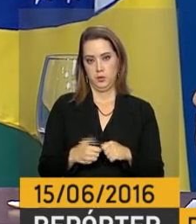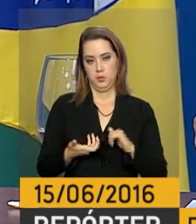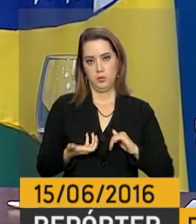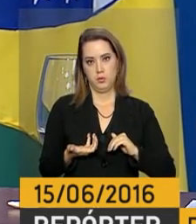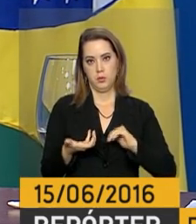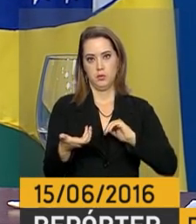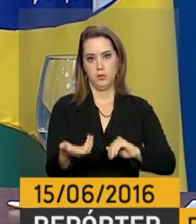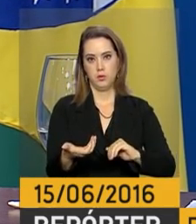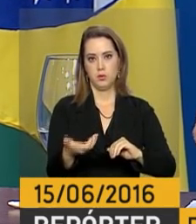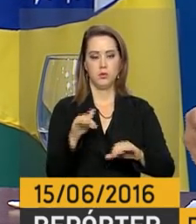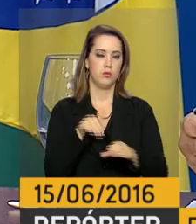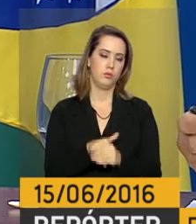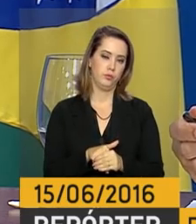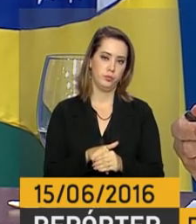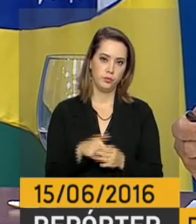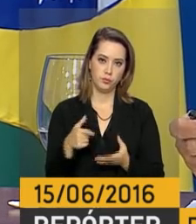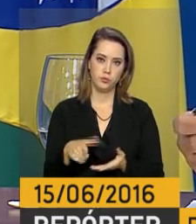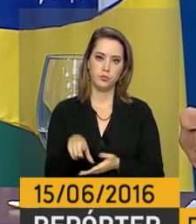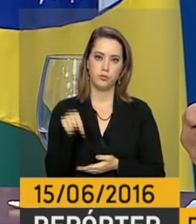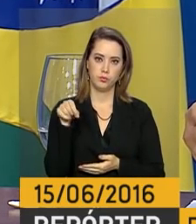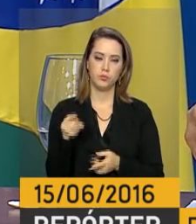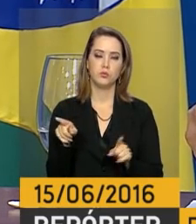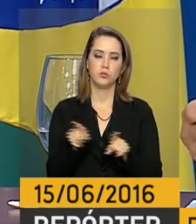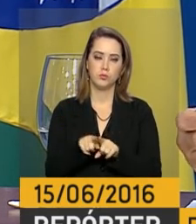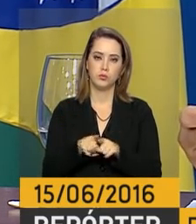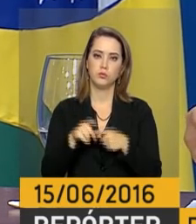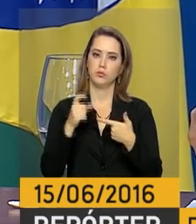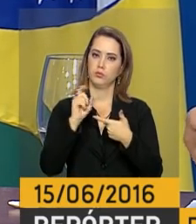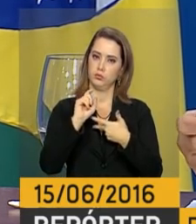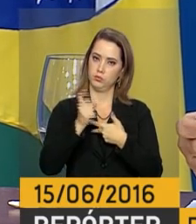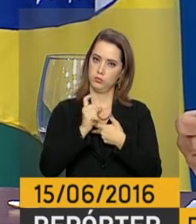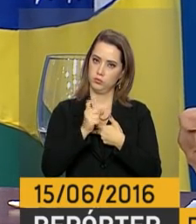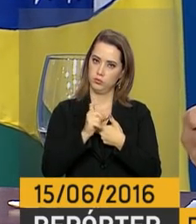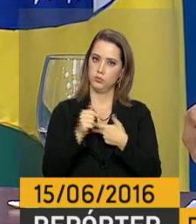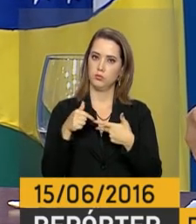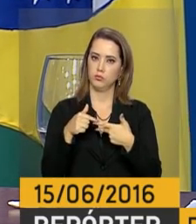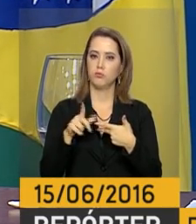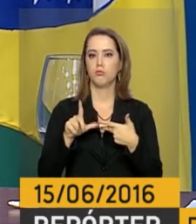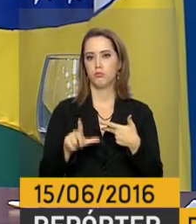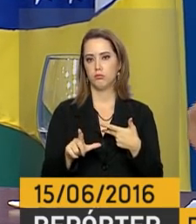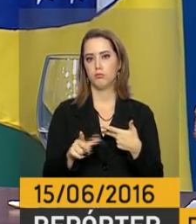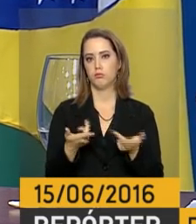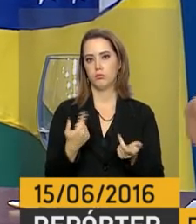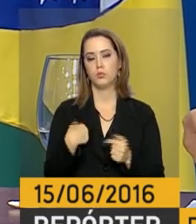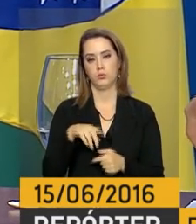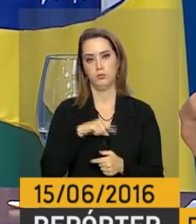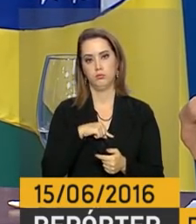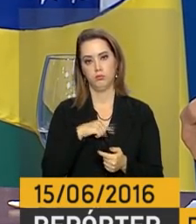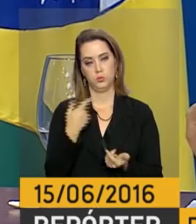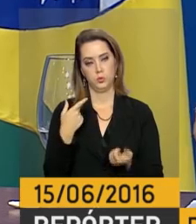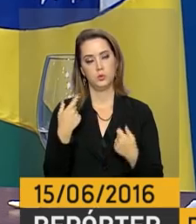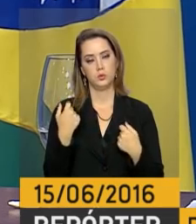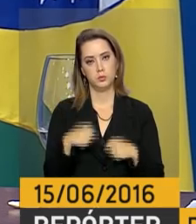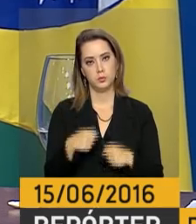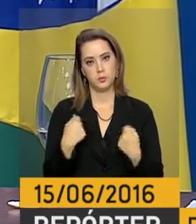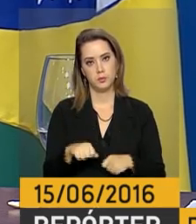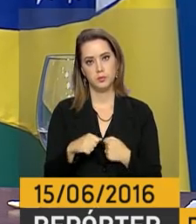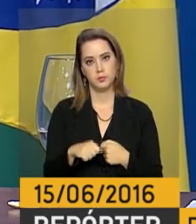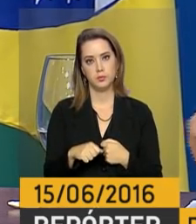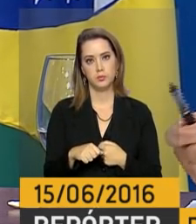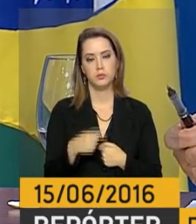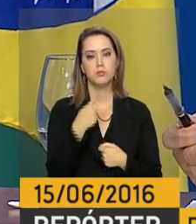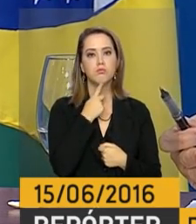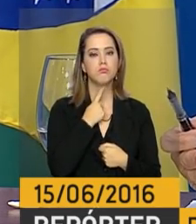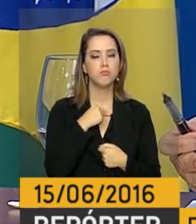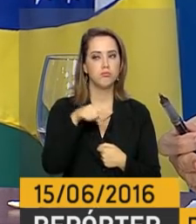Congresso e também pelo executivo. Então, compete, evidentemente, e isso é o que nós temos dito desde o início,